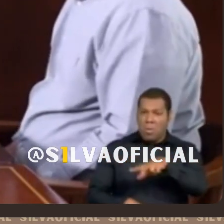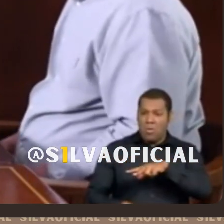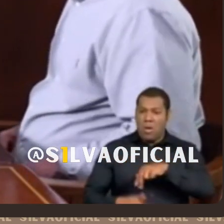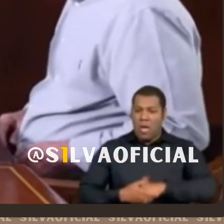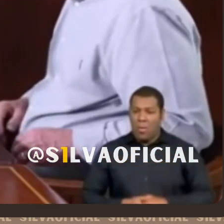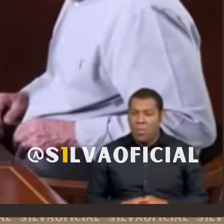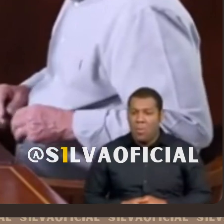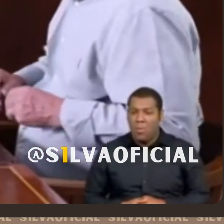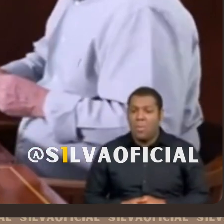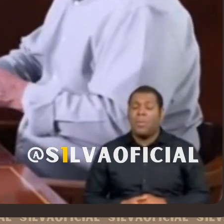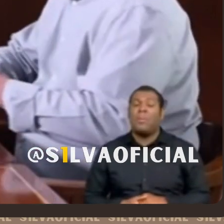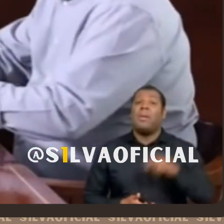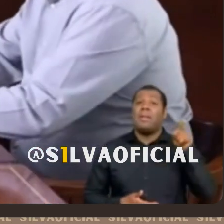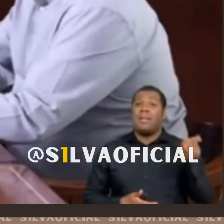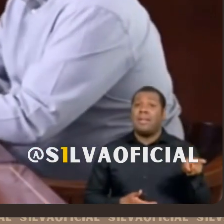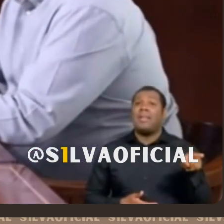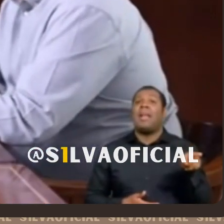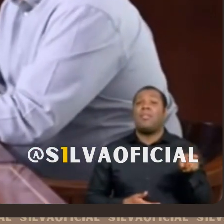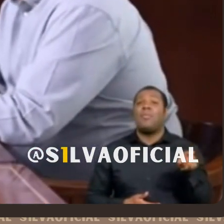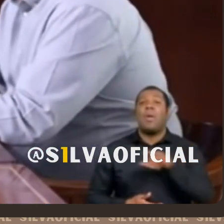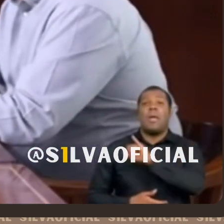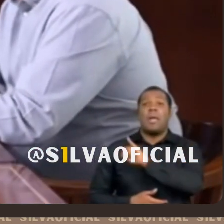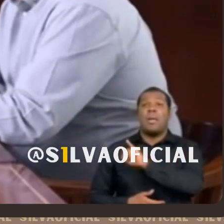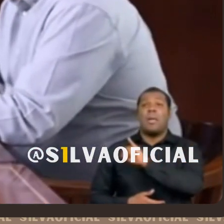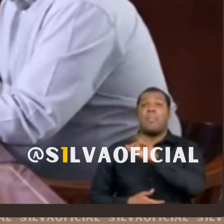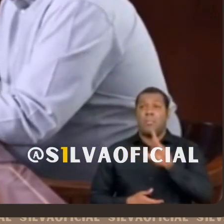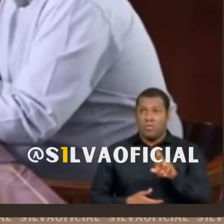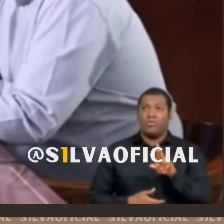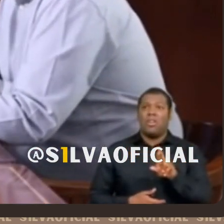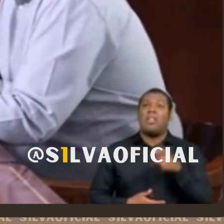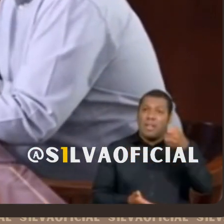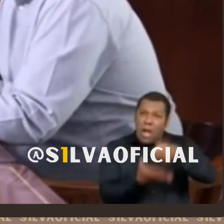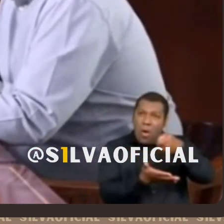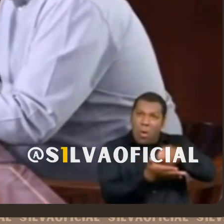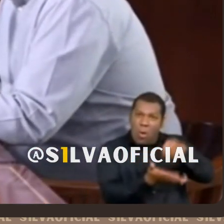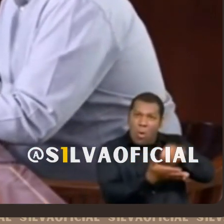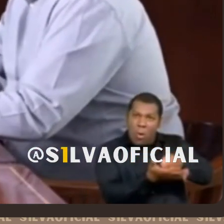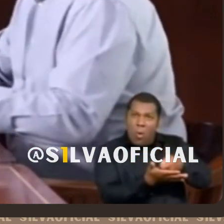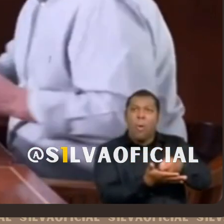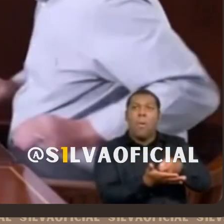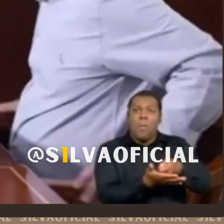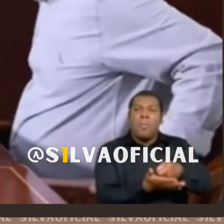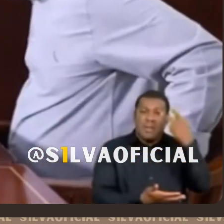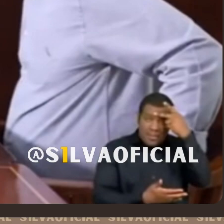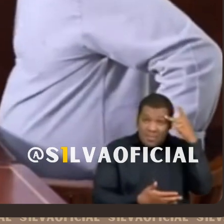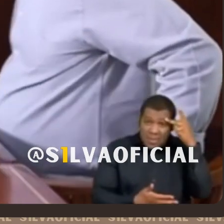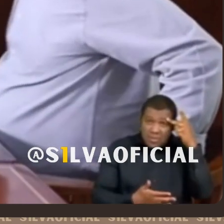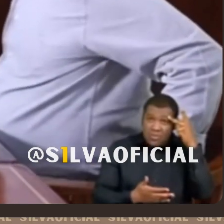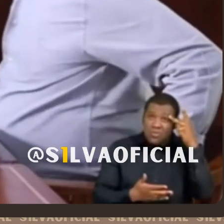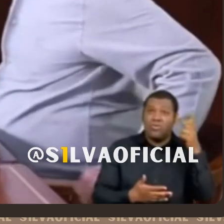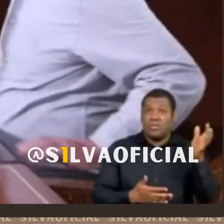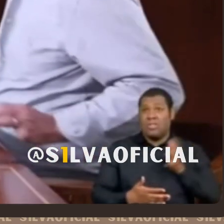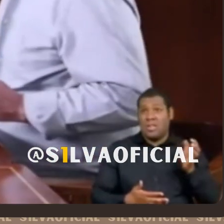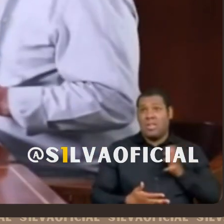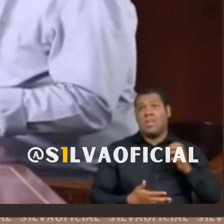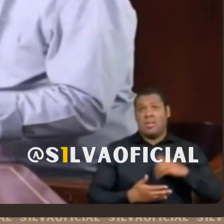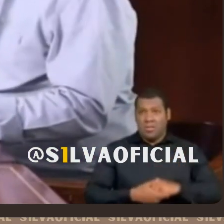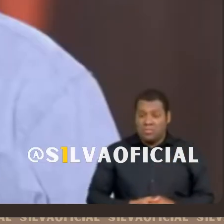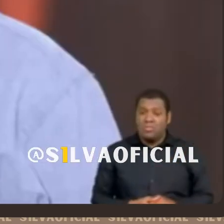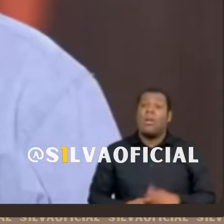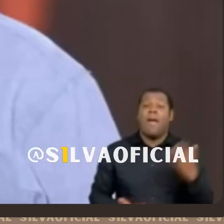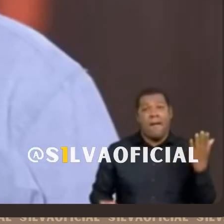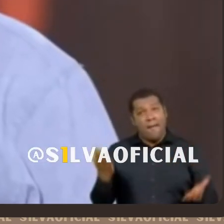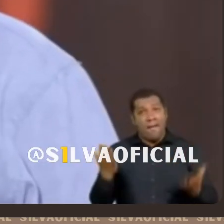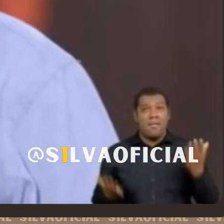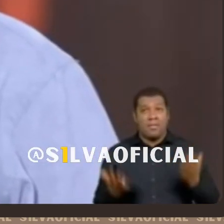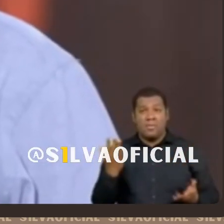cobrado para prover... essa sociedade mais razoável. Em todo mundo, gente, em todo mundo tem que ser assim. Em todo